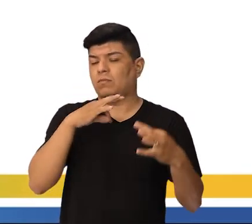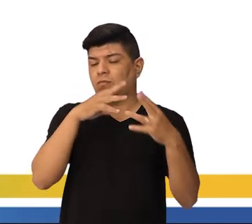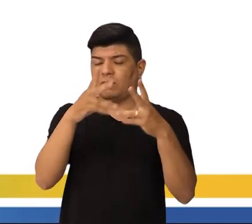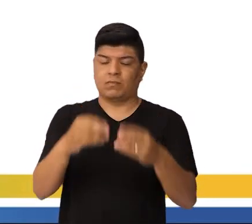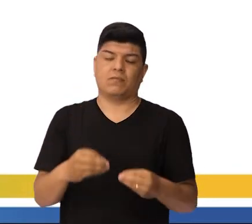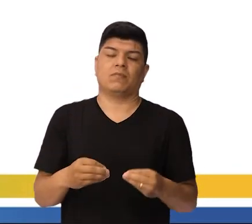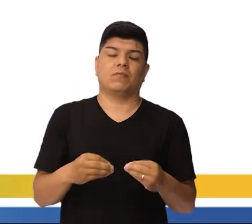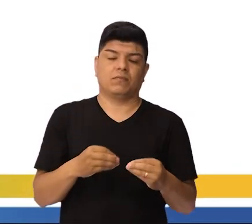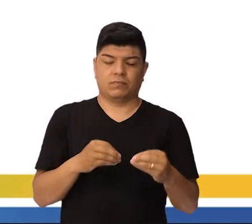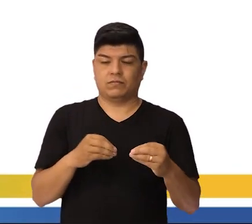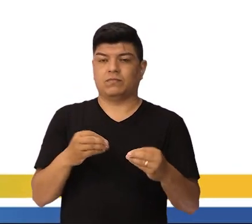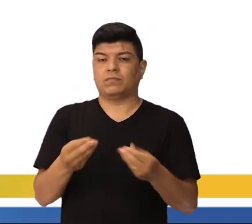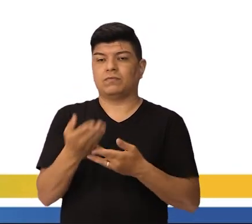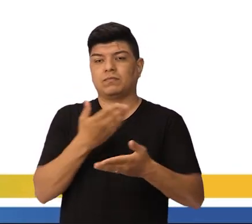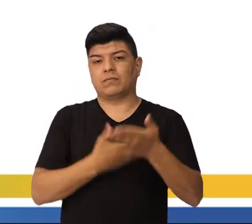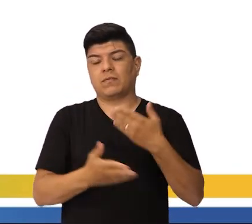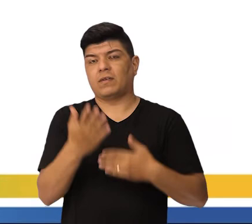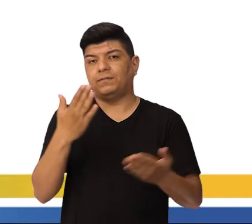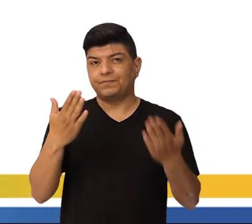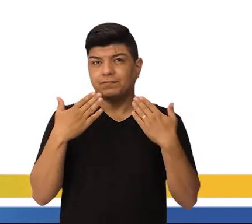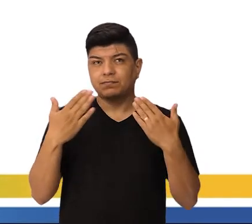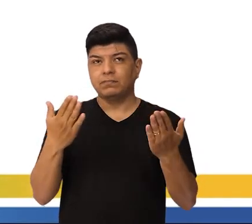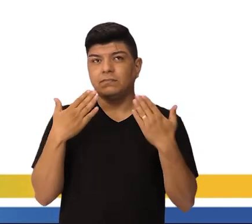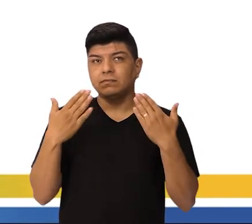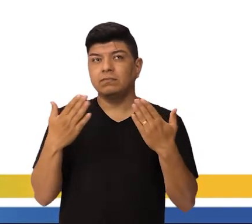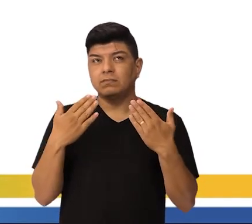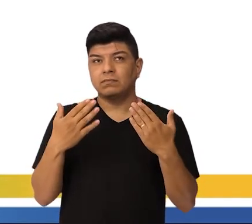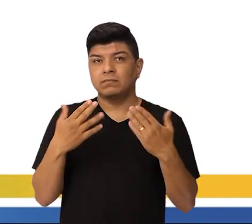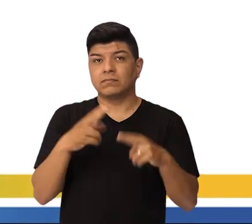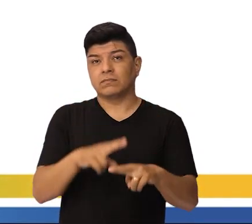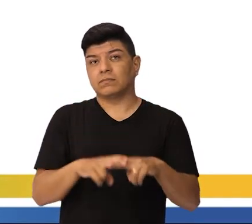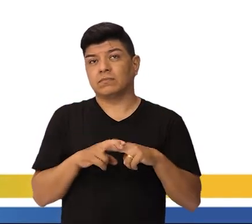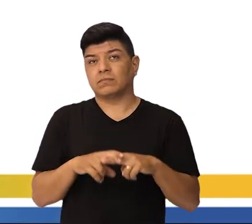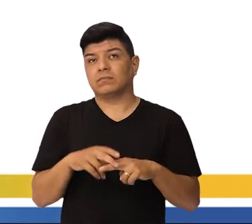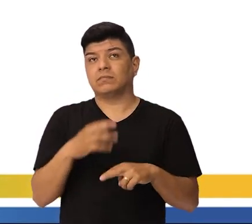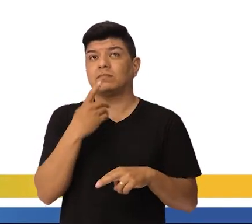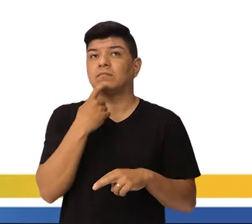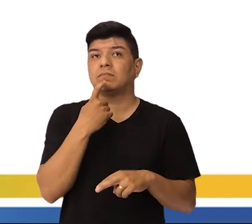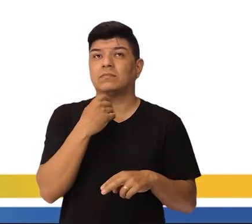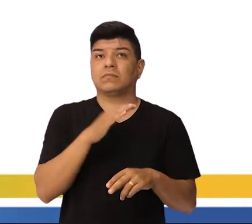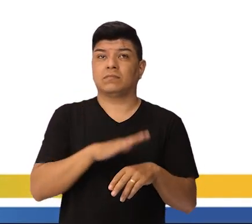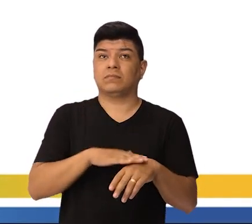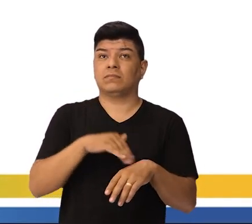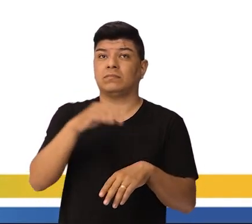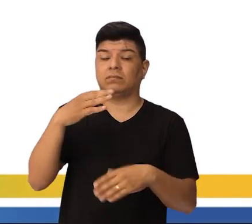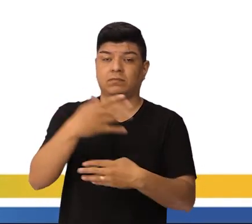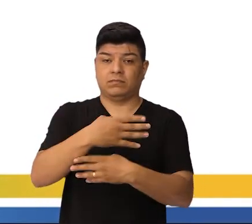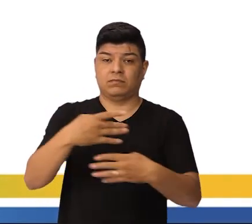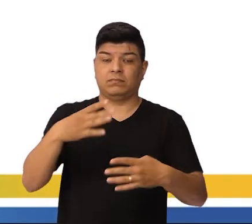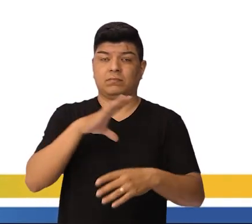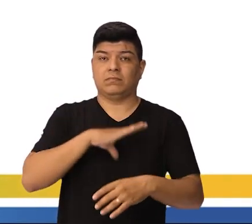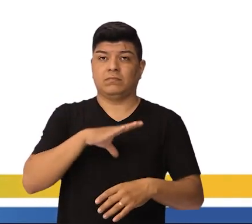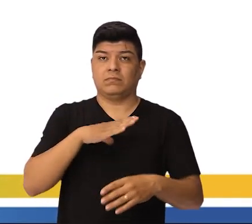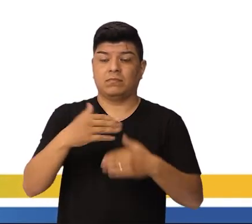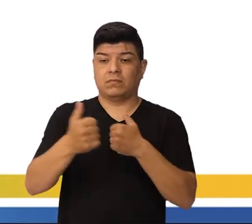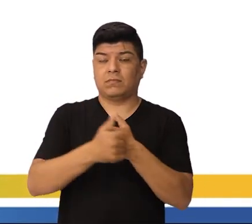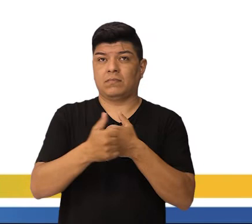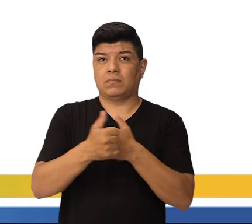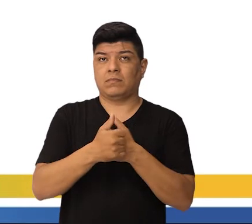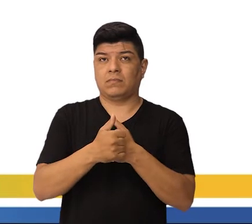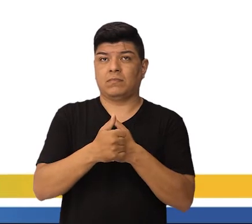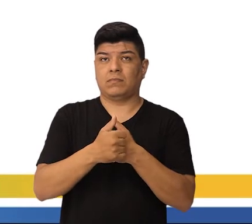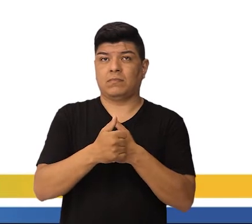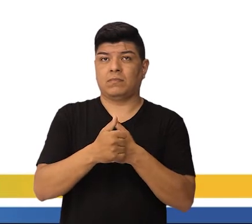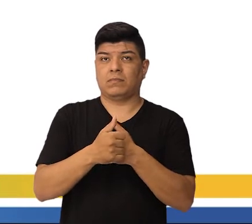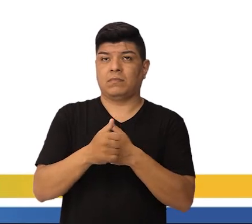que emite calor. Então, aí você vai ver que o perfil de vermelho é maior onde está o centro da cidade. Se aproximando das áreas